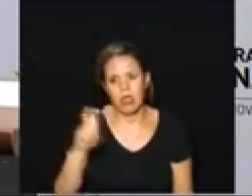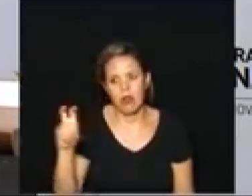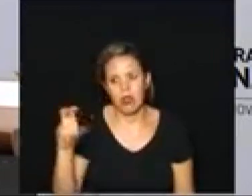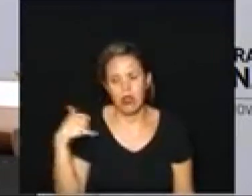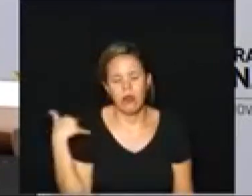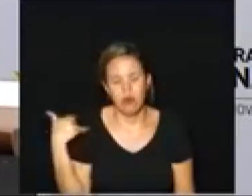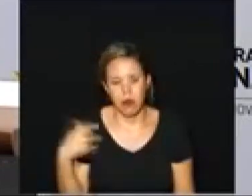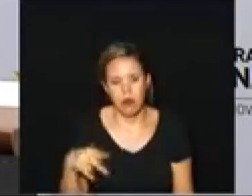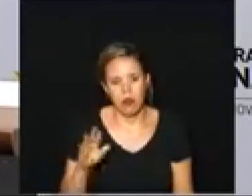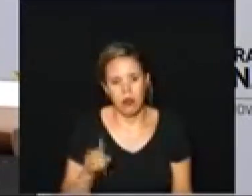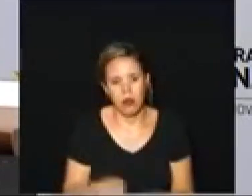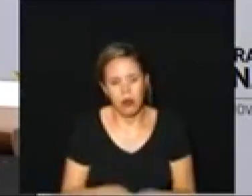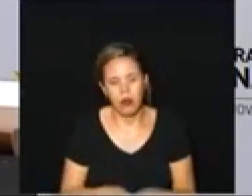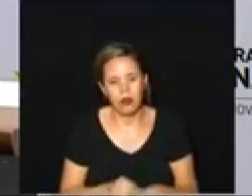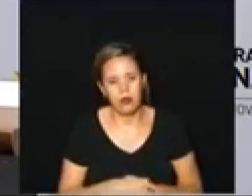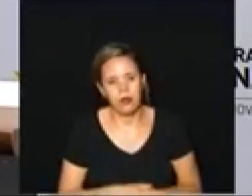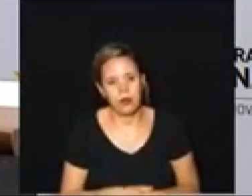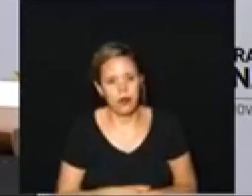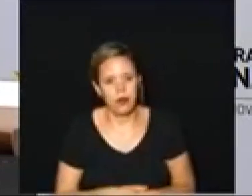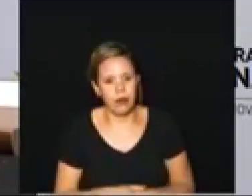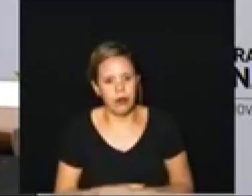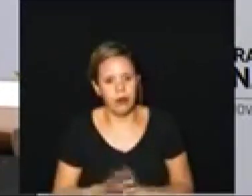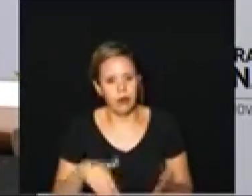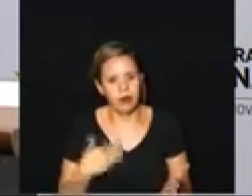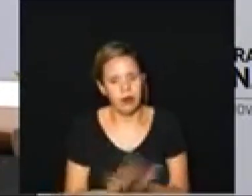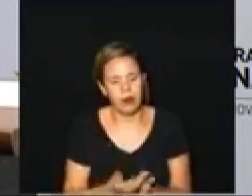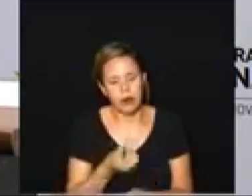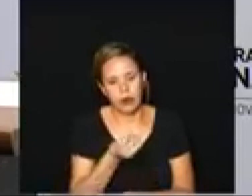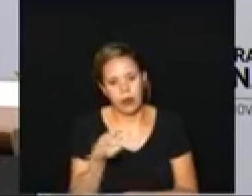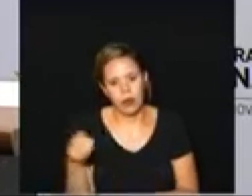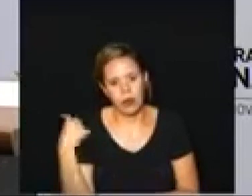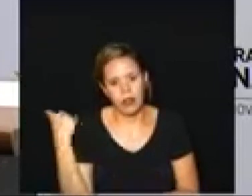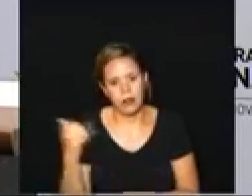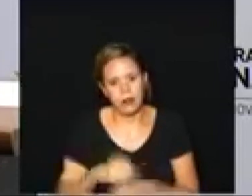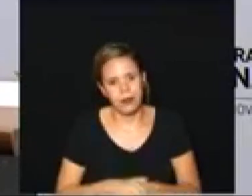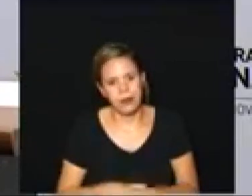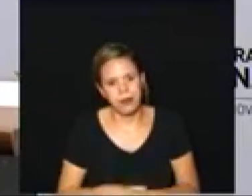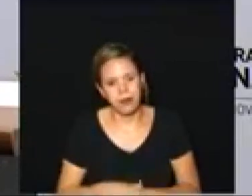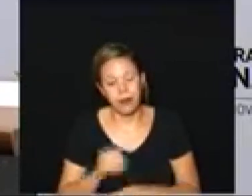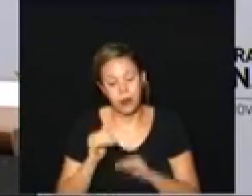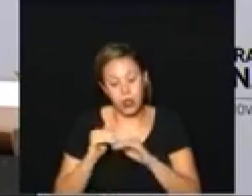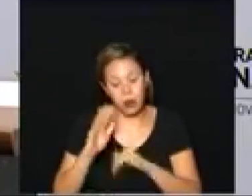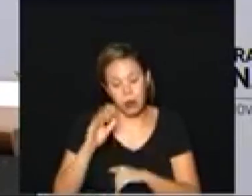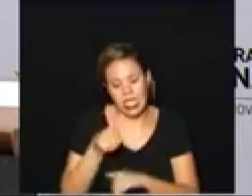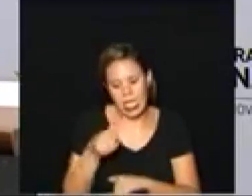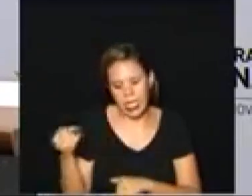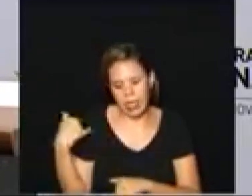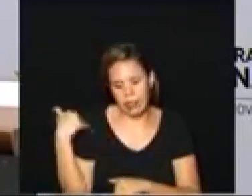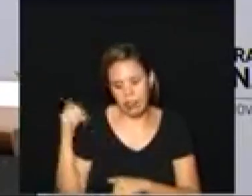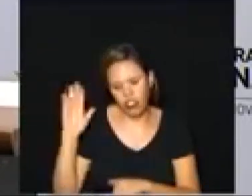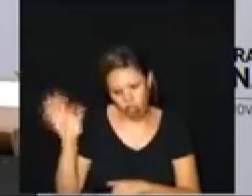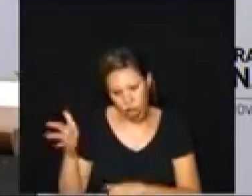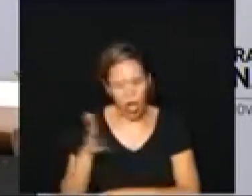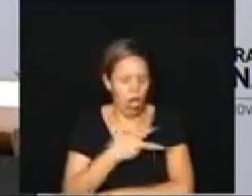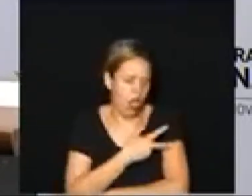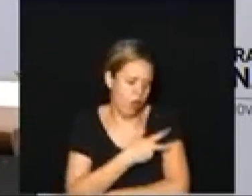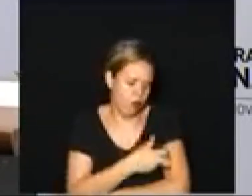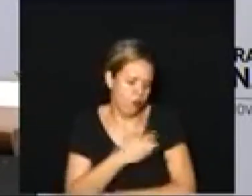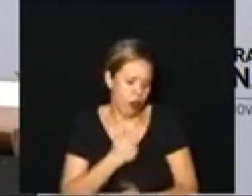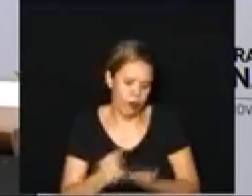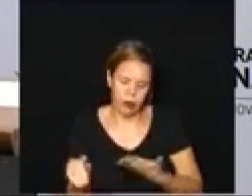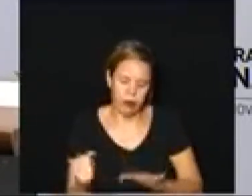né? No caso aí de 55 até 60, porque com mais de 60 já foram vacinados,